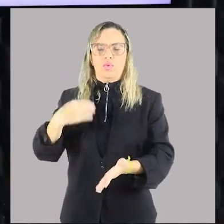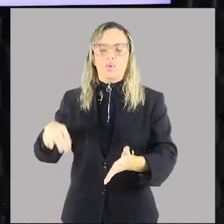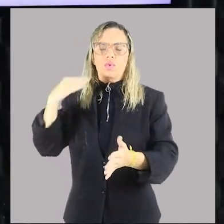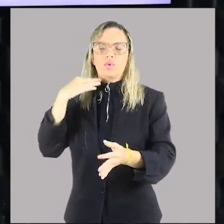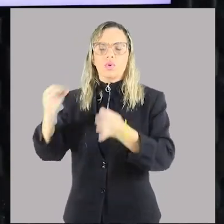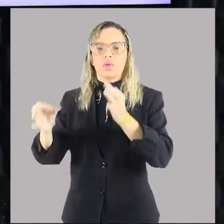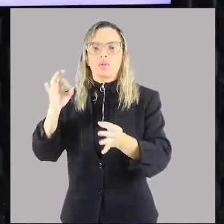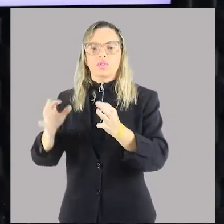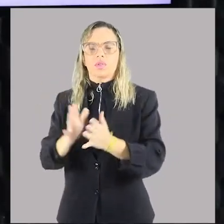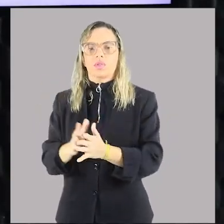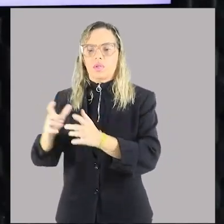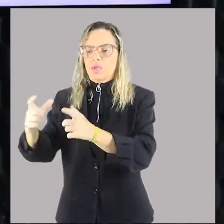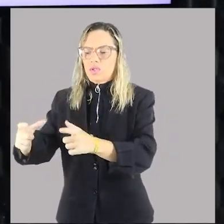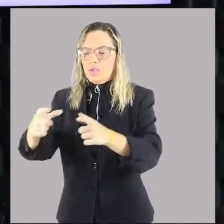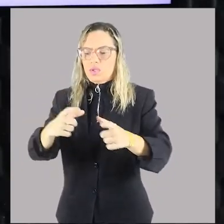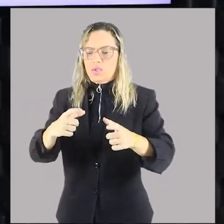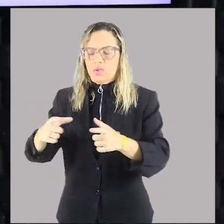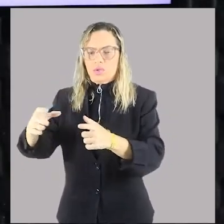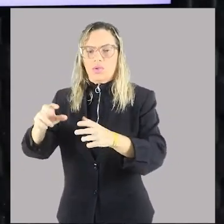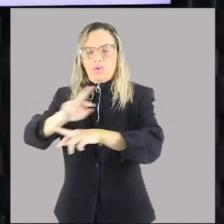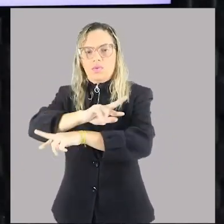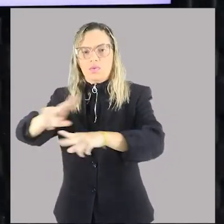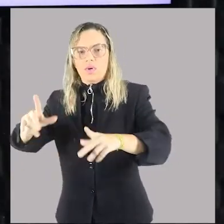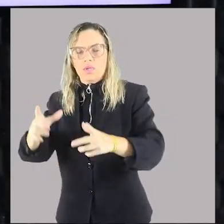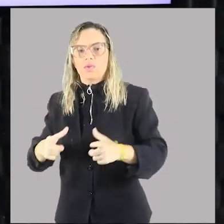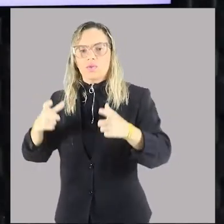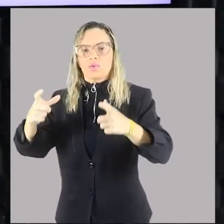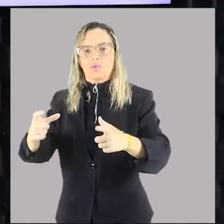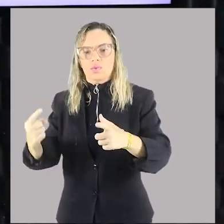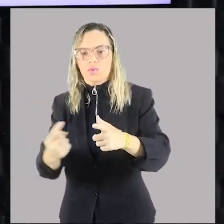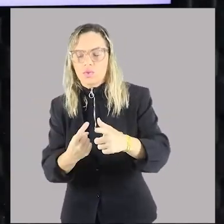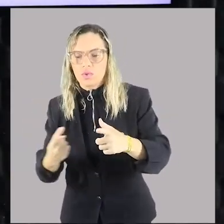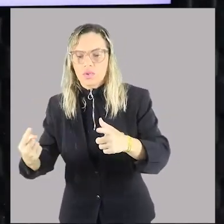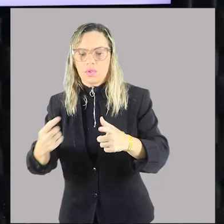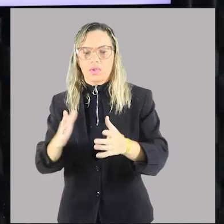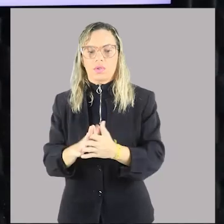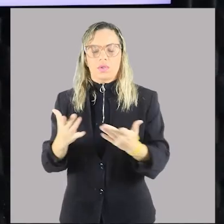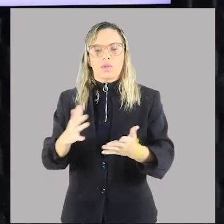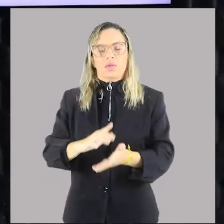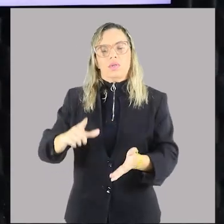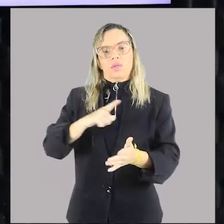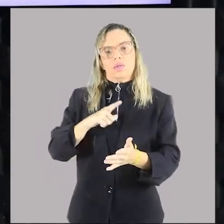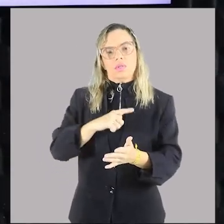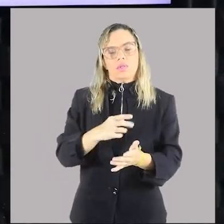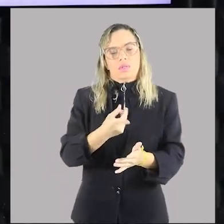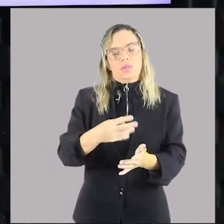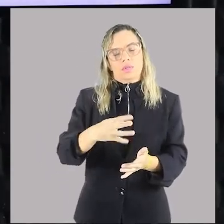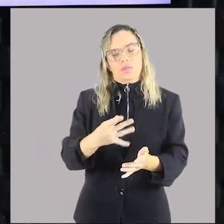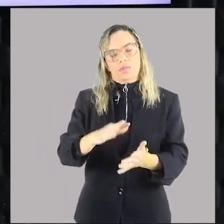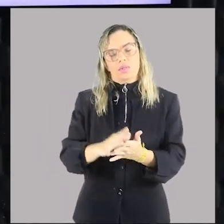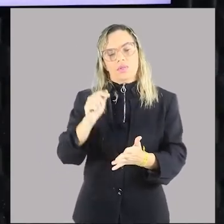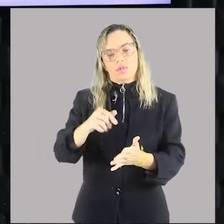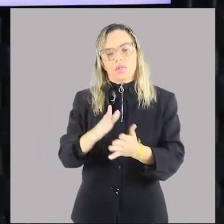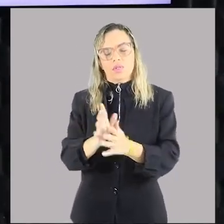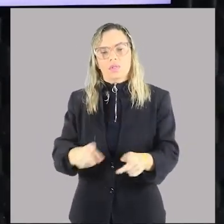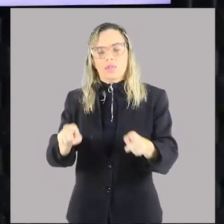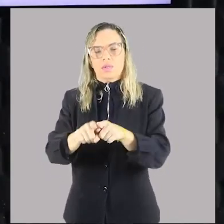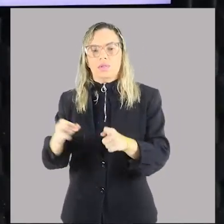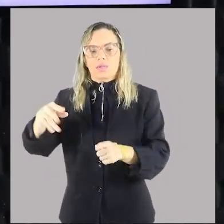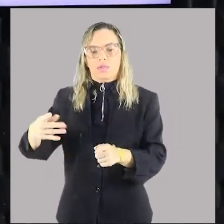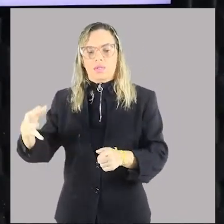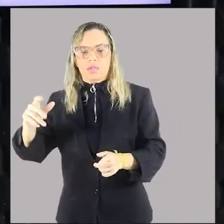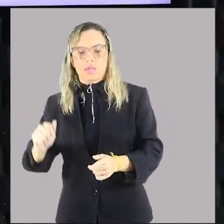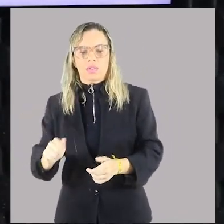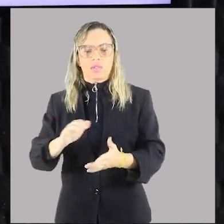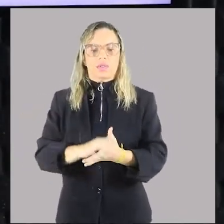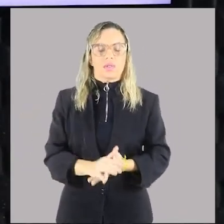da administração pública, seja ela direta ou indireta. Existem órgãos tanto na administração pública direta quanto na administração pública